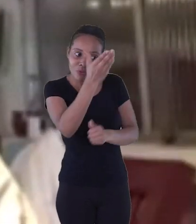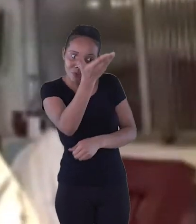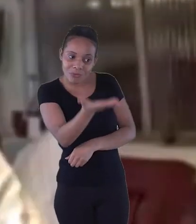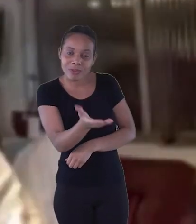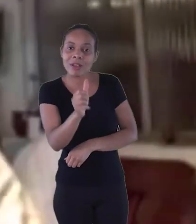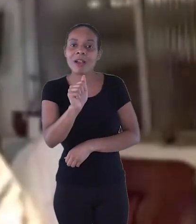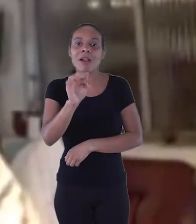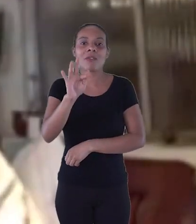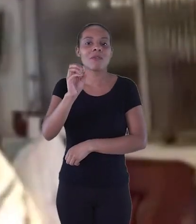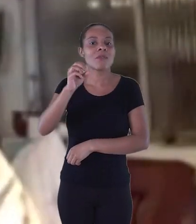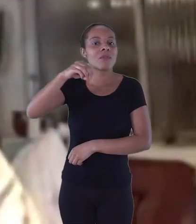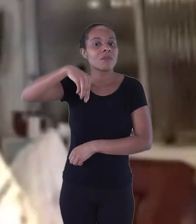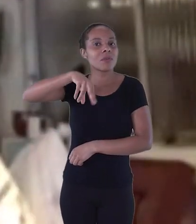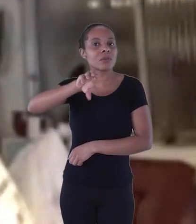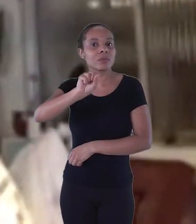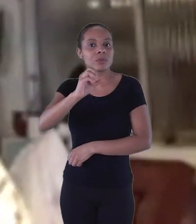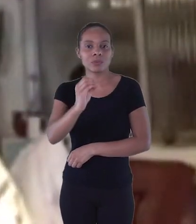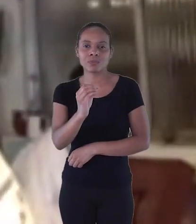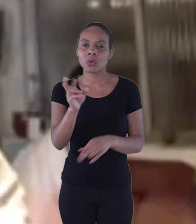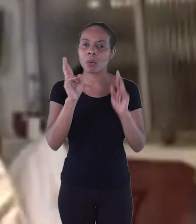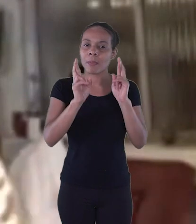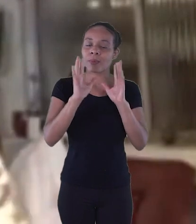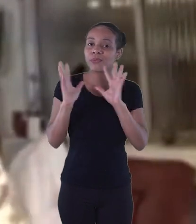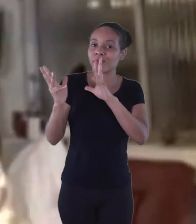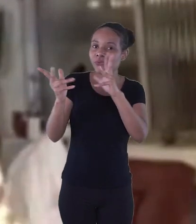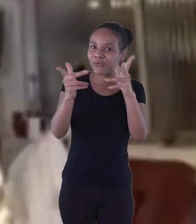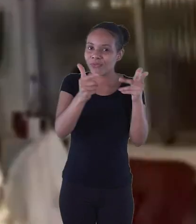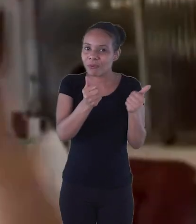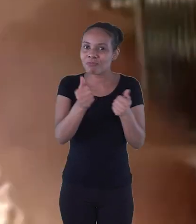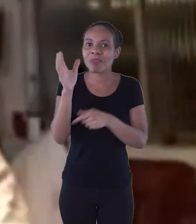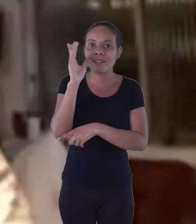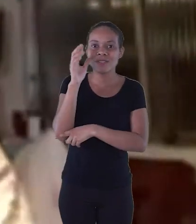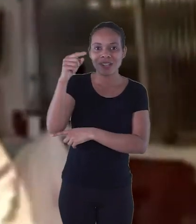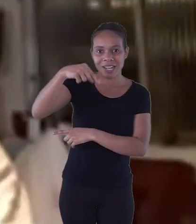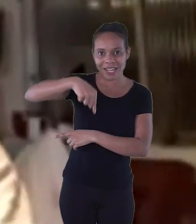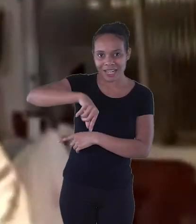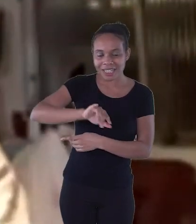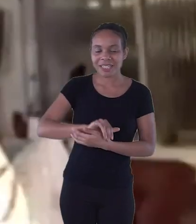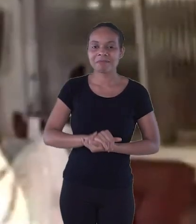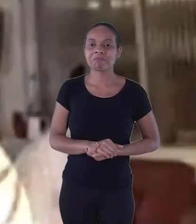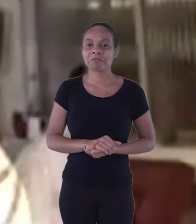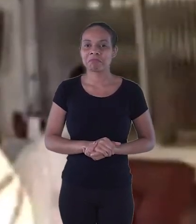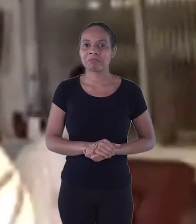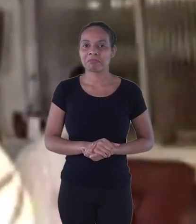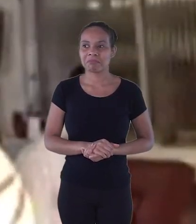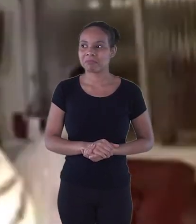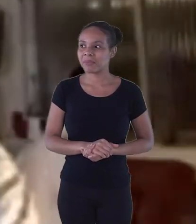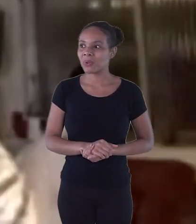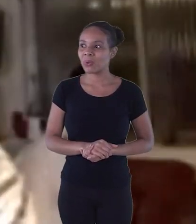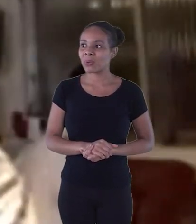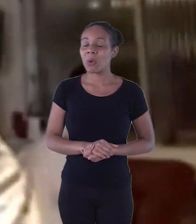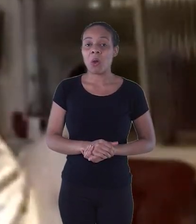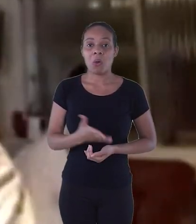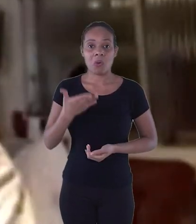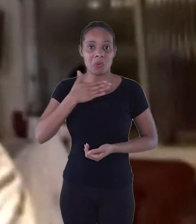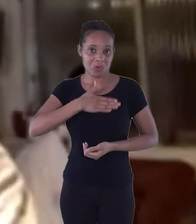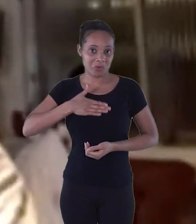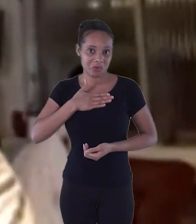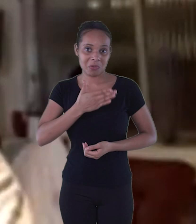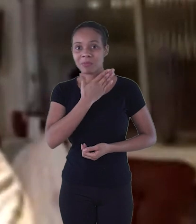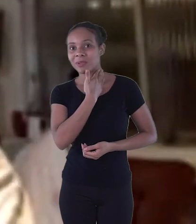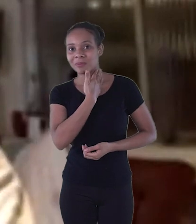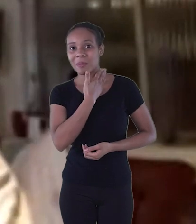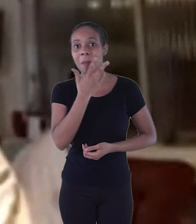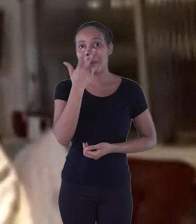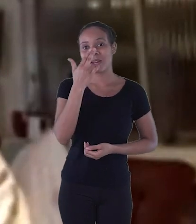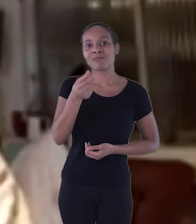Espero que todos, todas e todos que estão vendo tenham se entrado também nesse bate-papo que parece bate-papo no café,